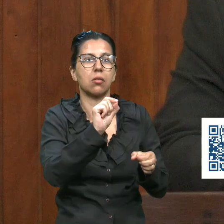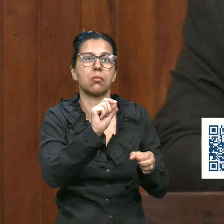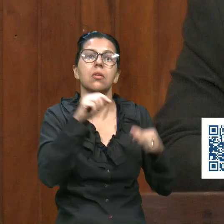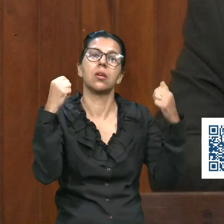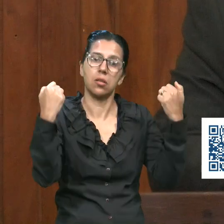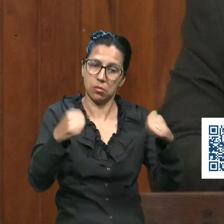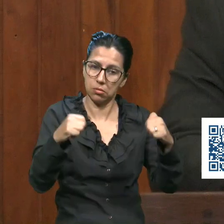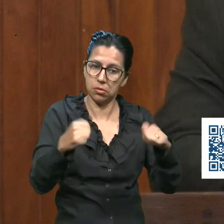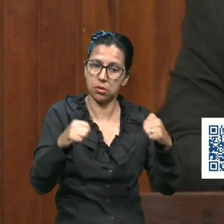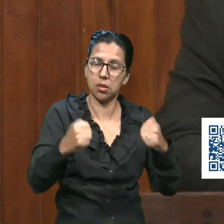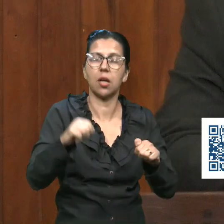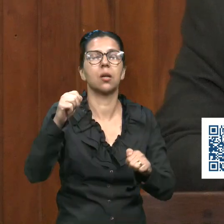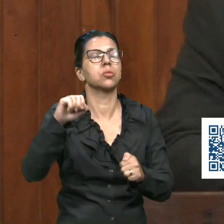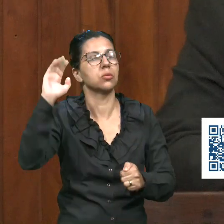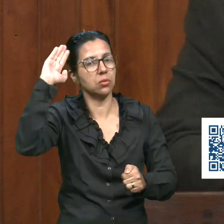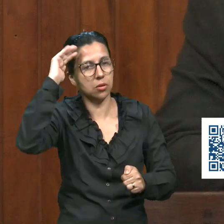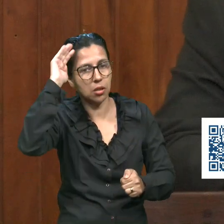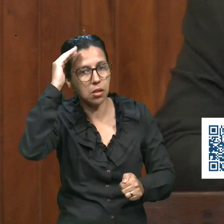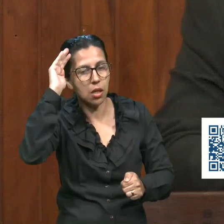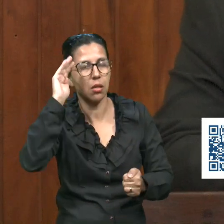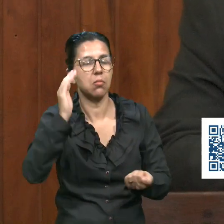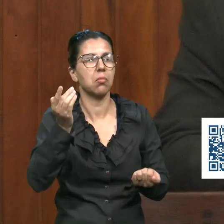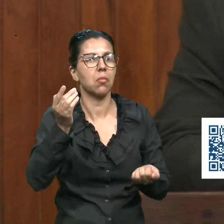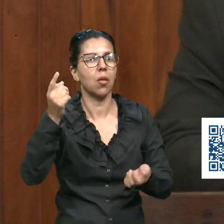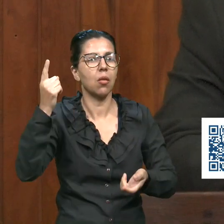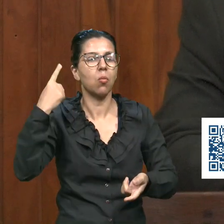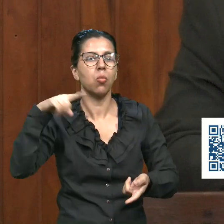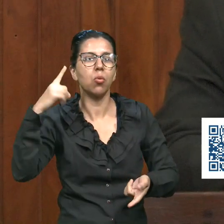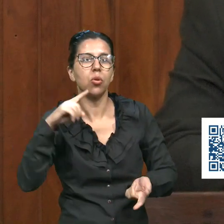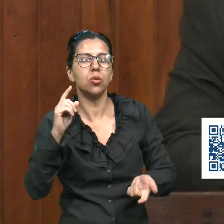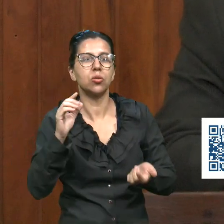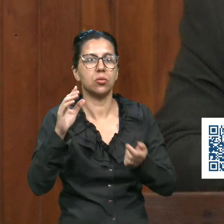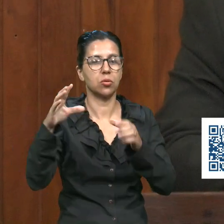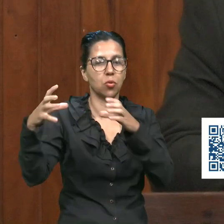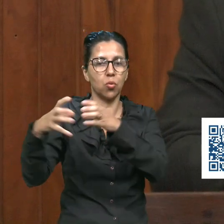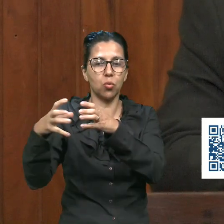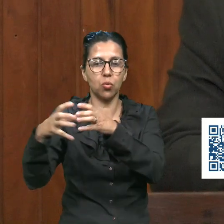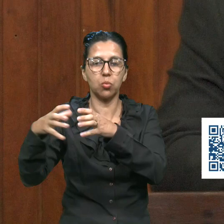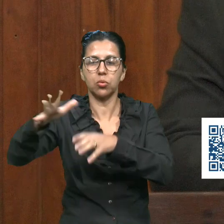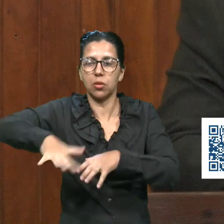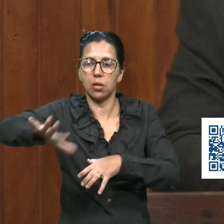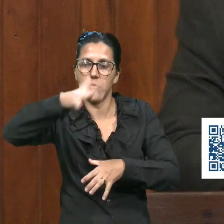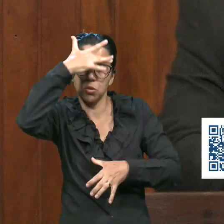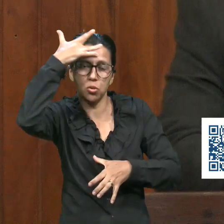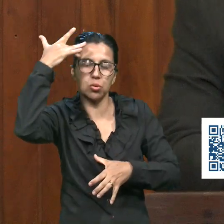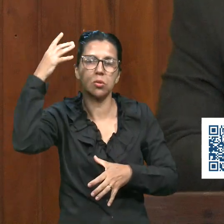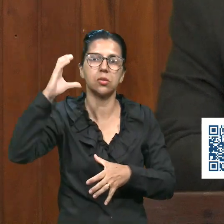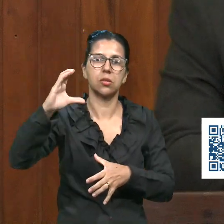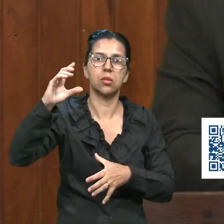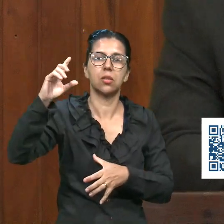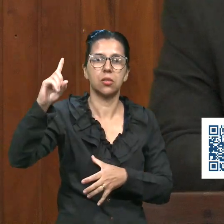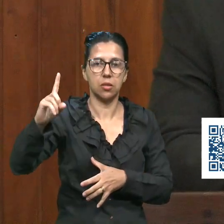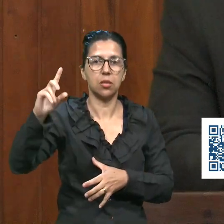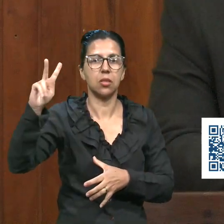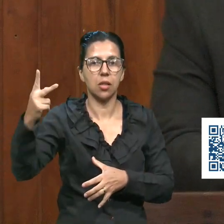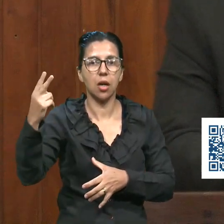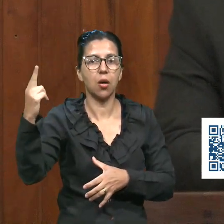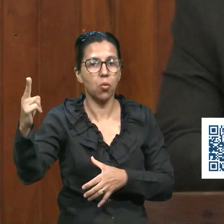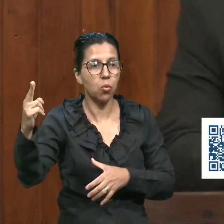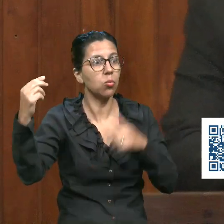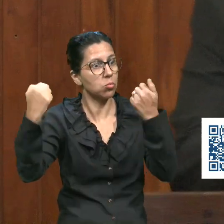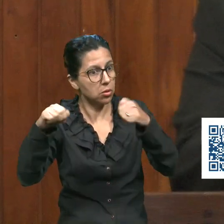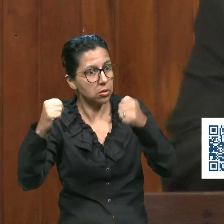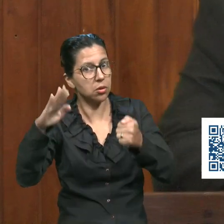foram implantadas e quais estão em andamento. O povo do CDHU merece saber o que está sendo feito por eles.